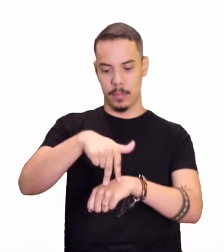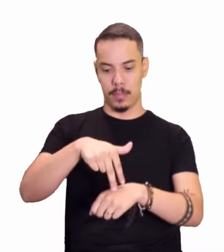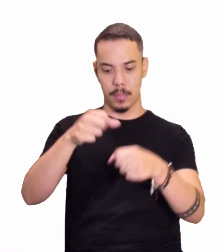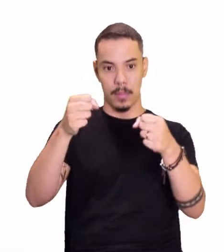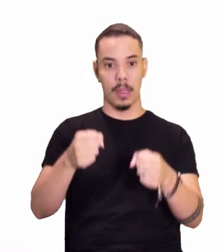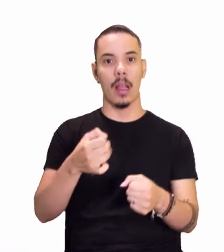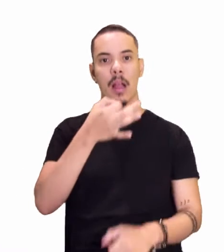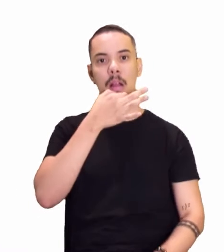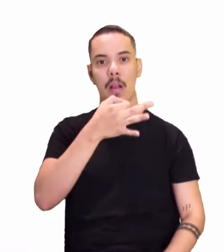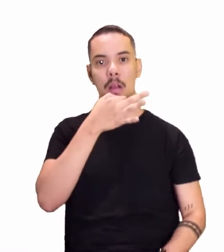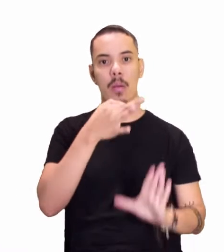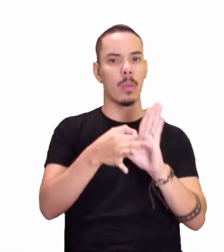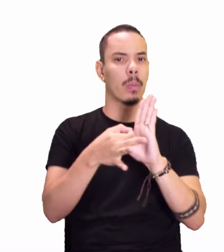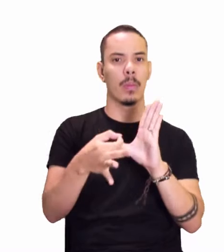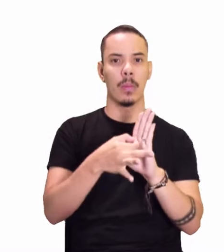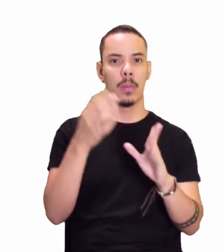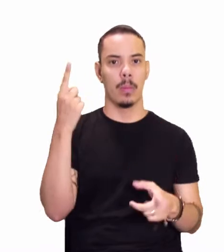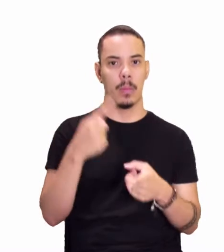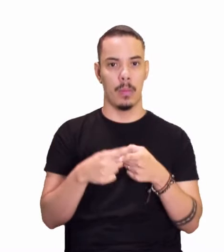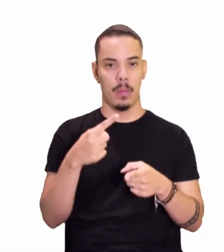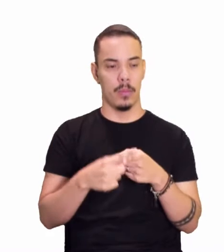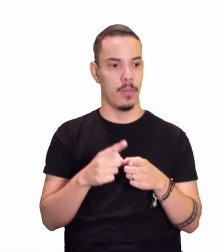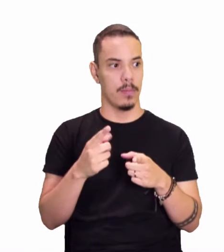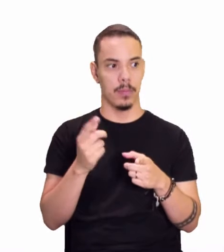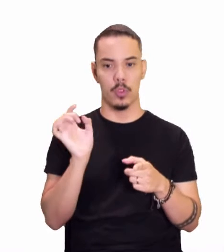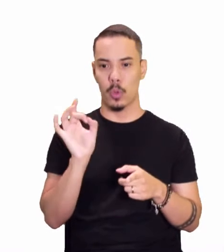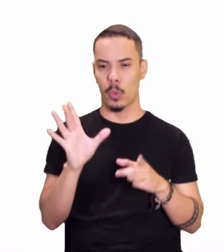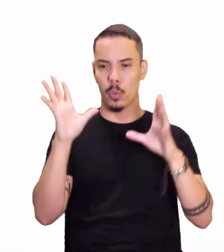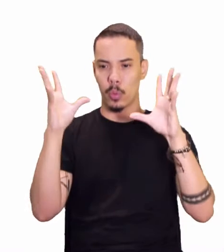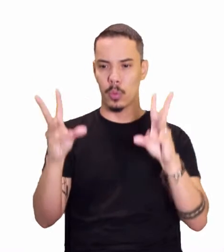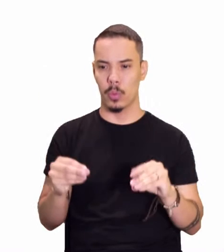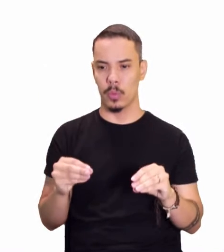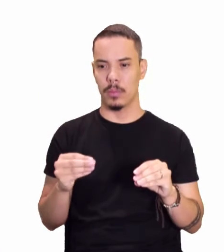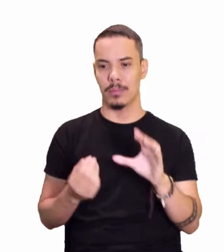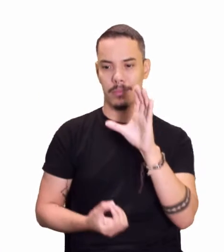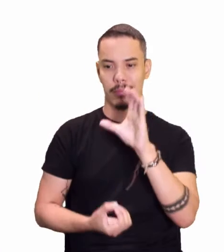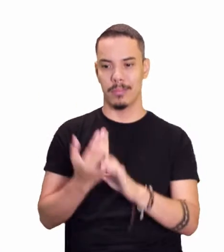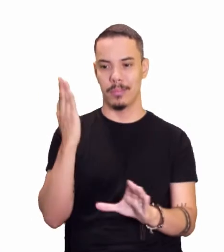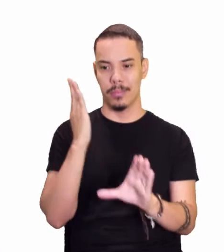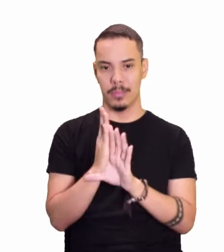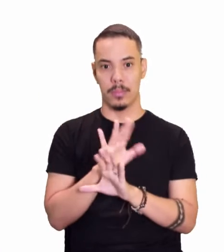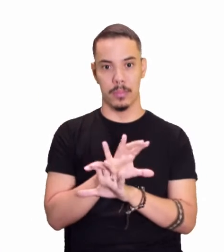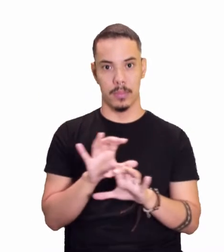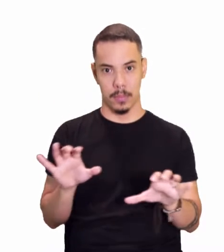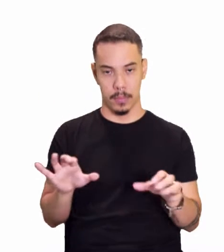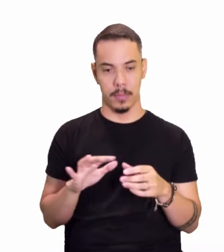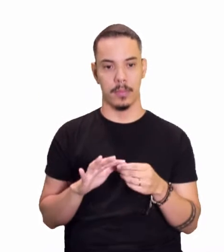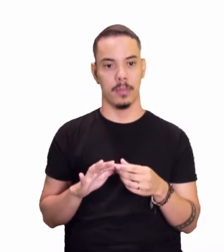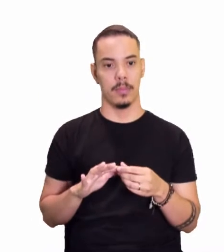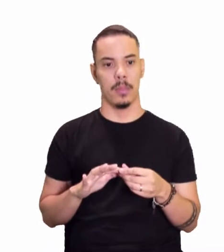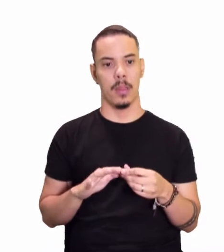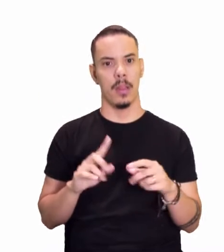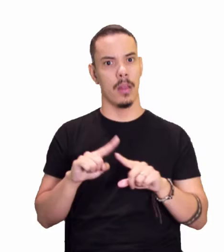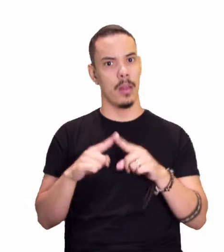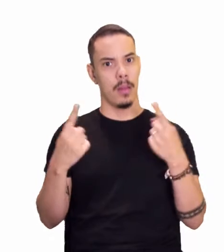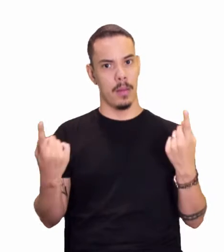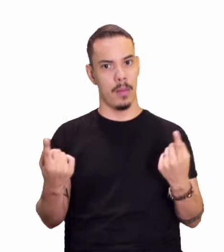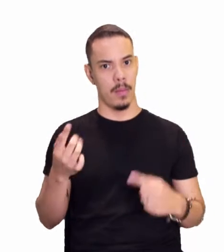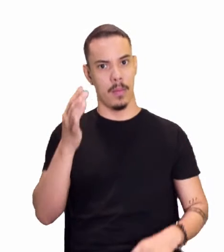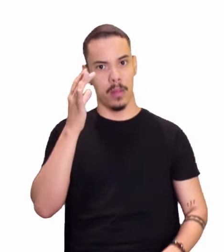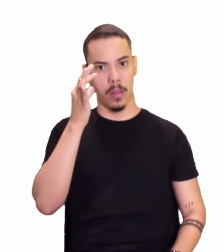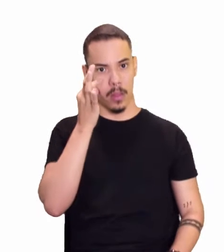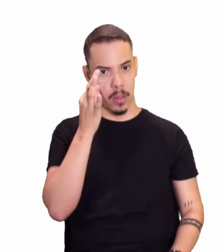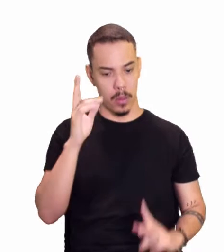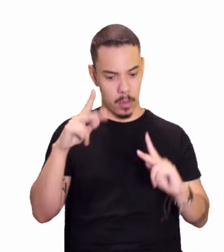de argumentos. Mas por que somente tudo? Por que tudo gera em torno, né? Mas será que o homem nunca tem